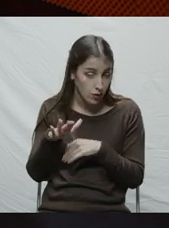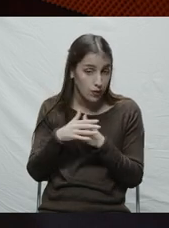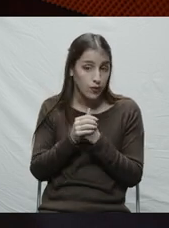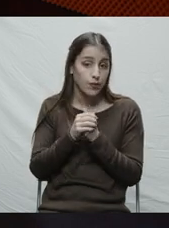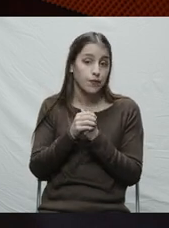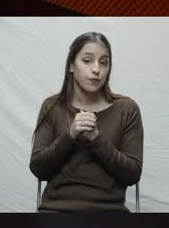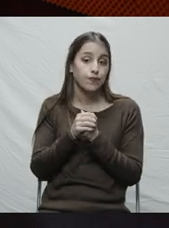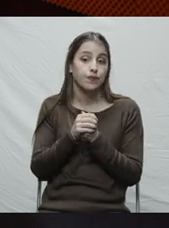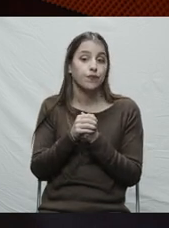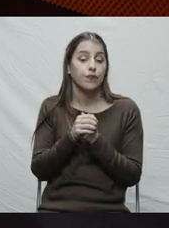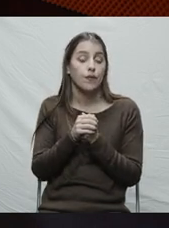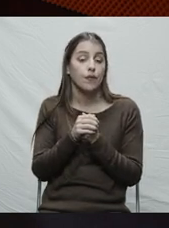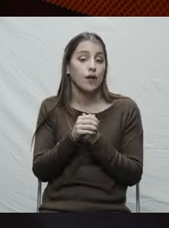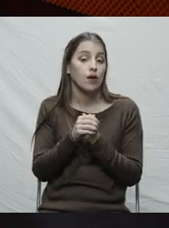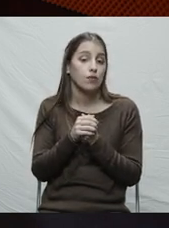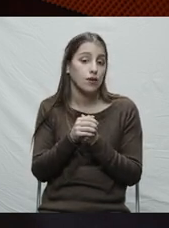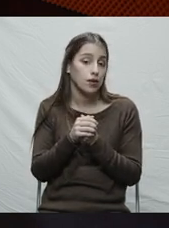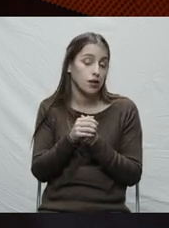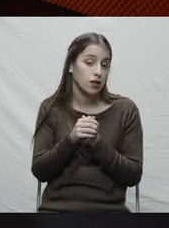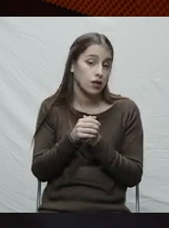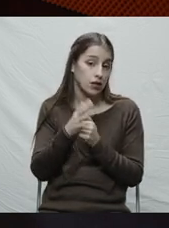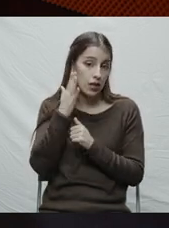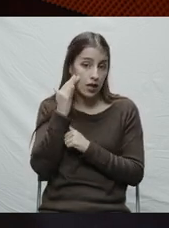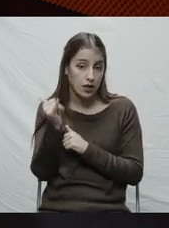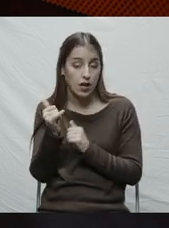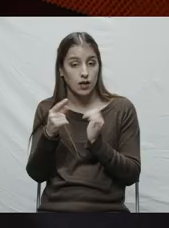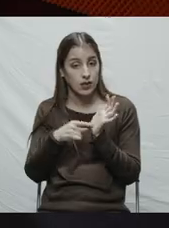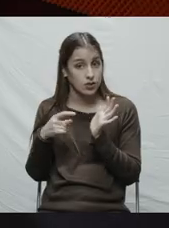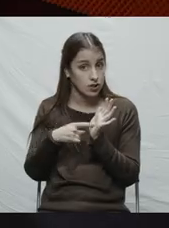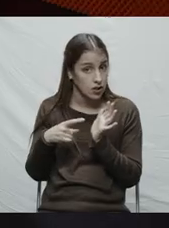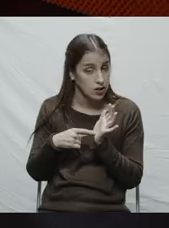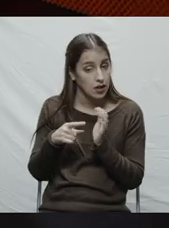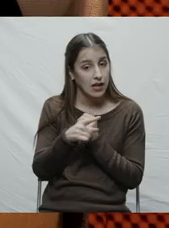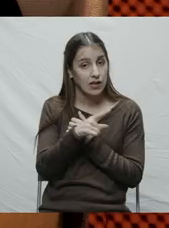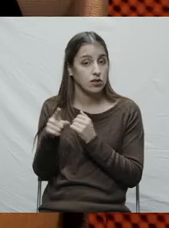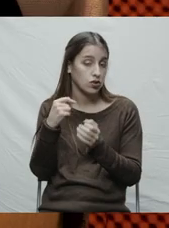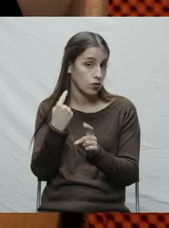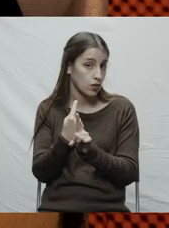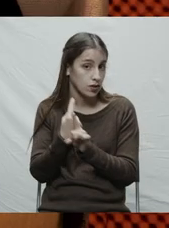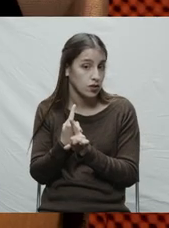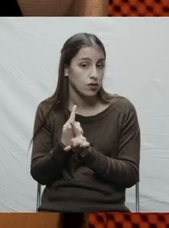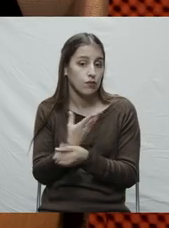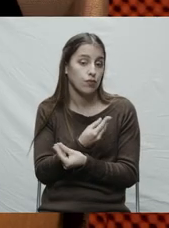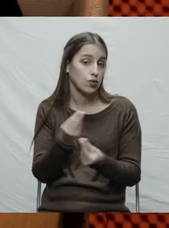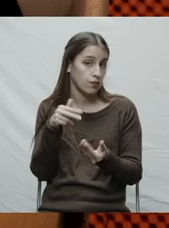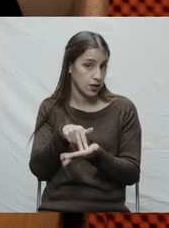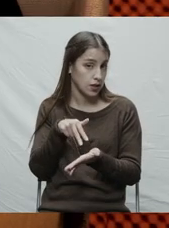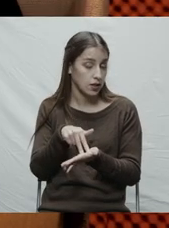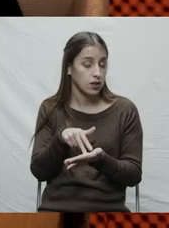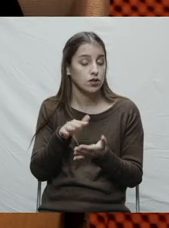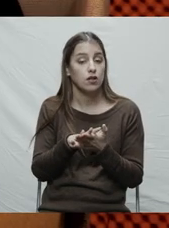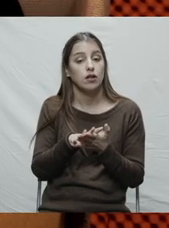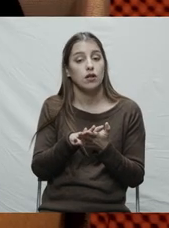Ou seja, virada para o exterior, uma correção de uma certa maneira, uma exigência, essas coisas ainda estão muito